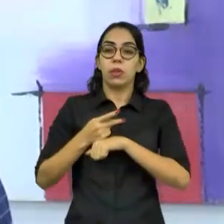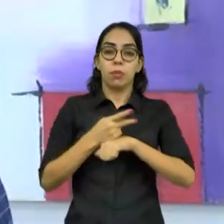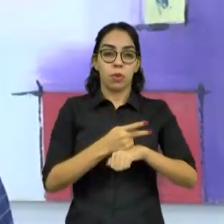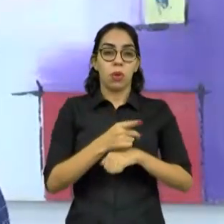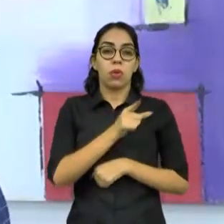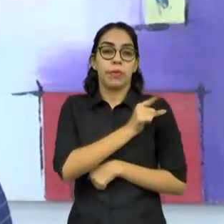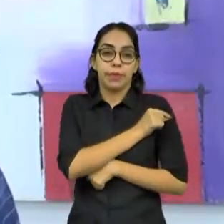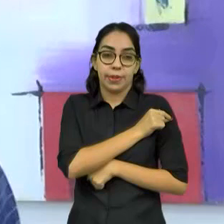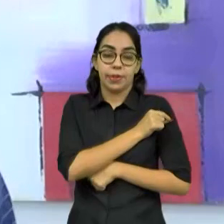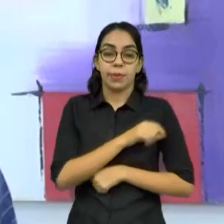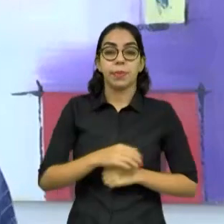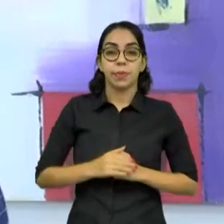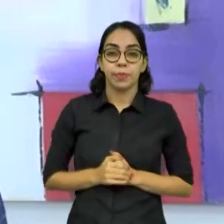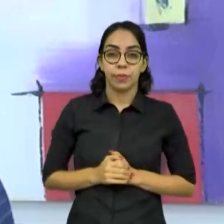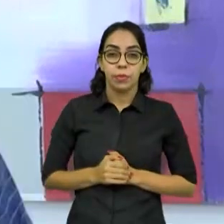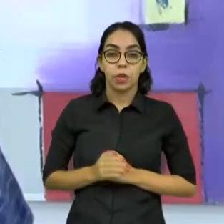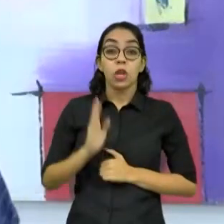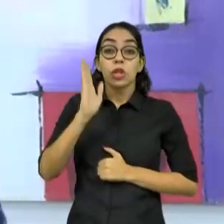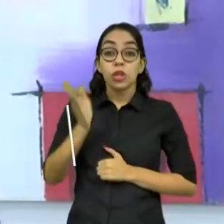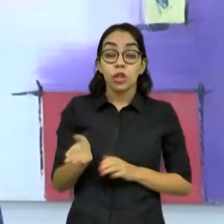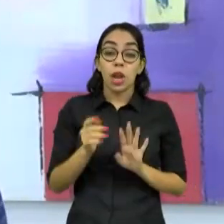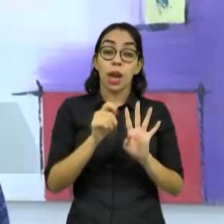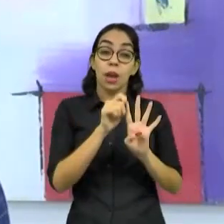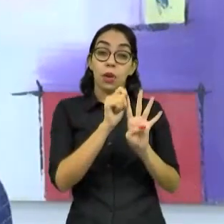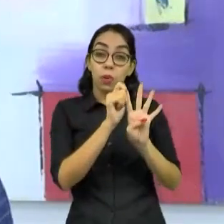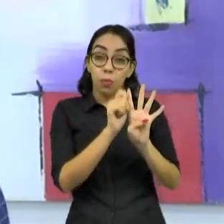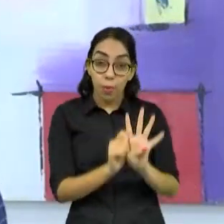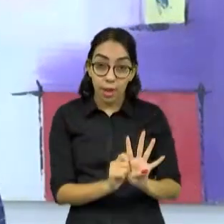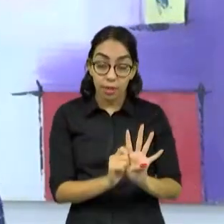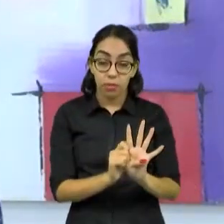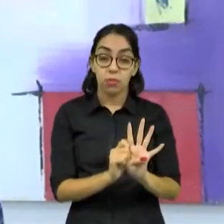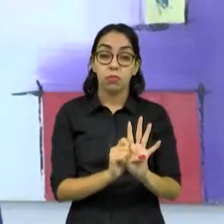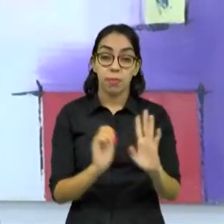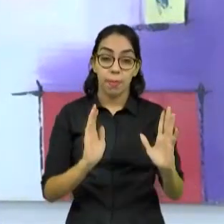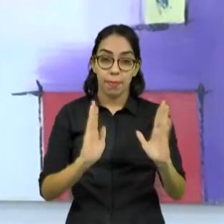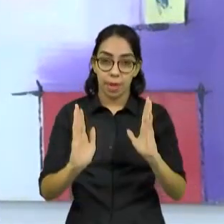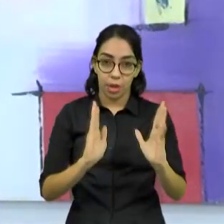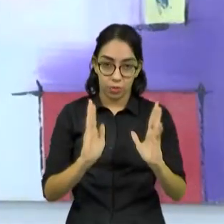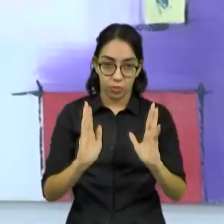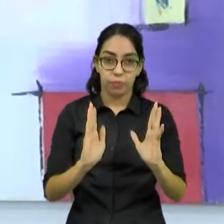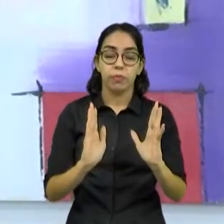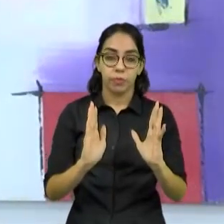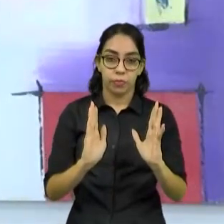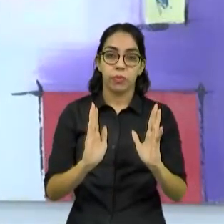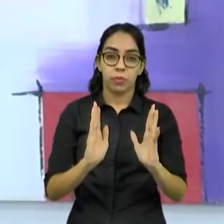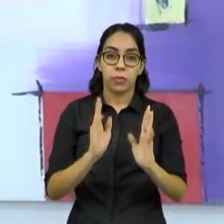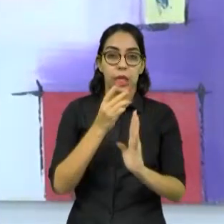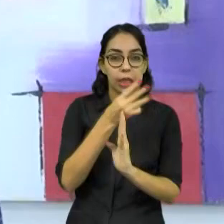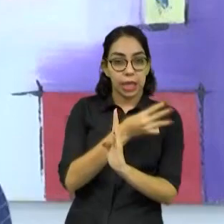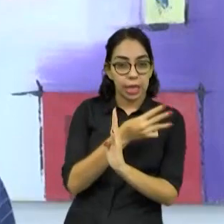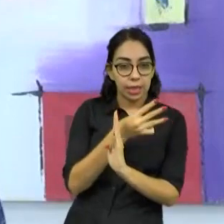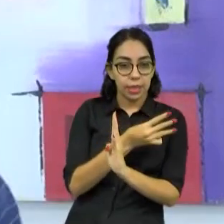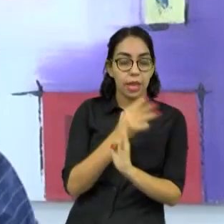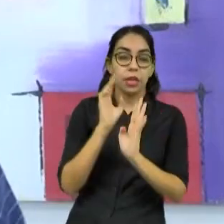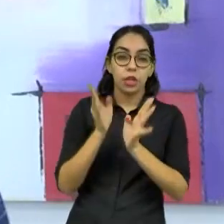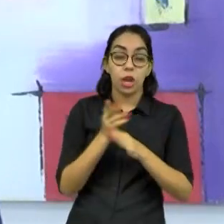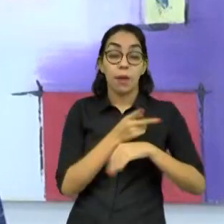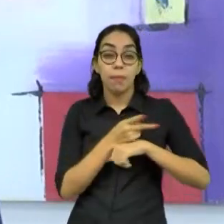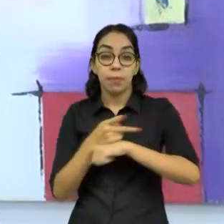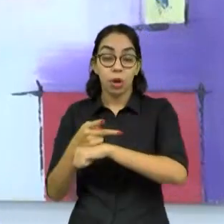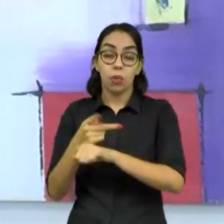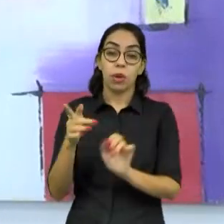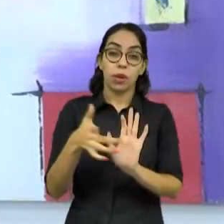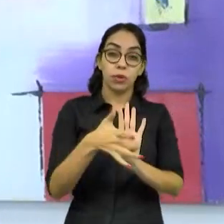já possui 4 meses da terceira dose, deve procurar um dos 70 pontos de vacinação aqui espalhados